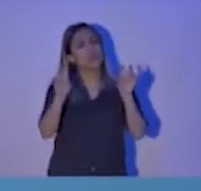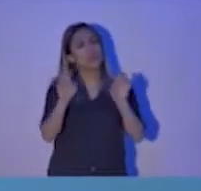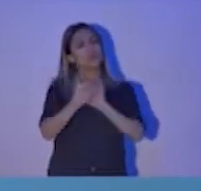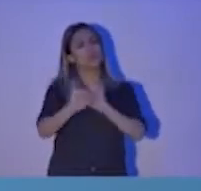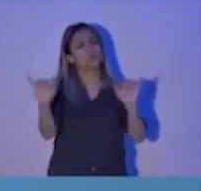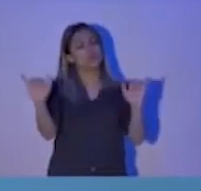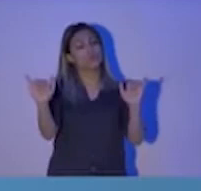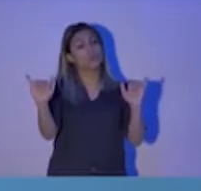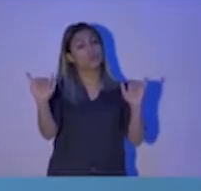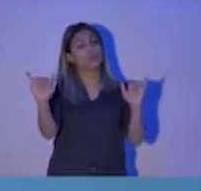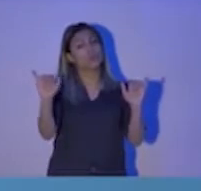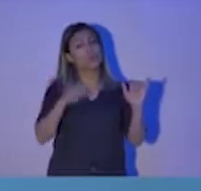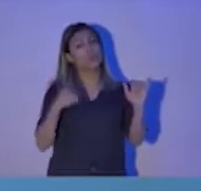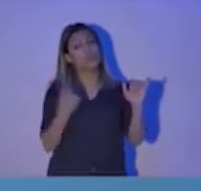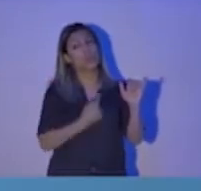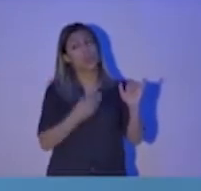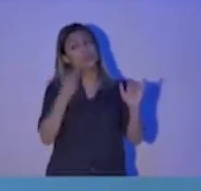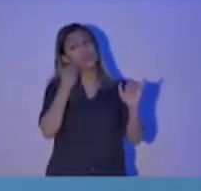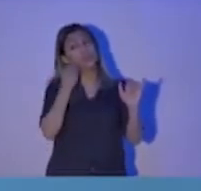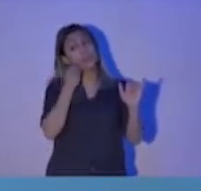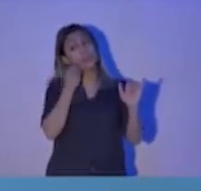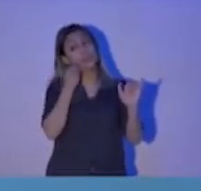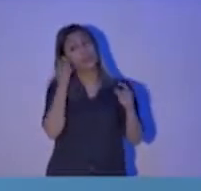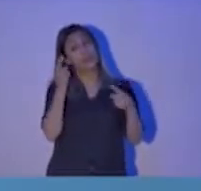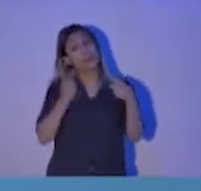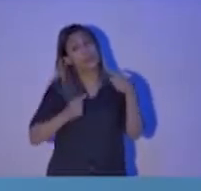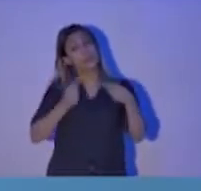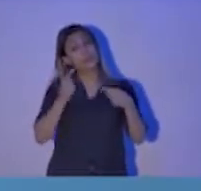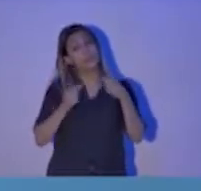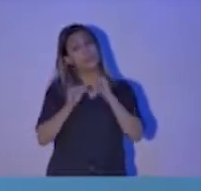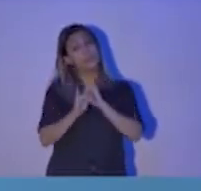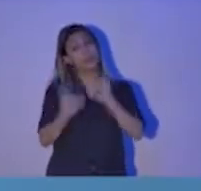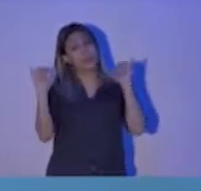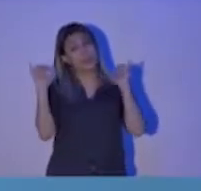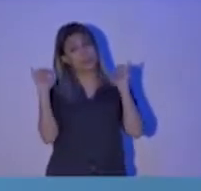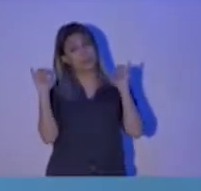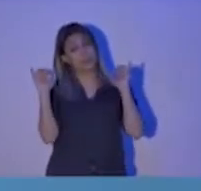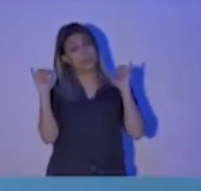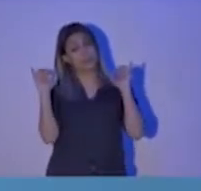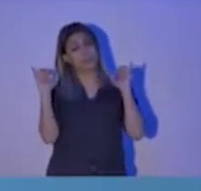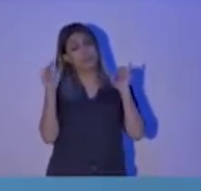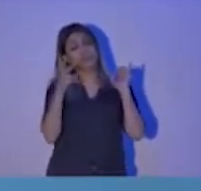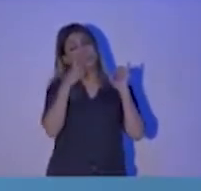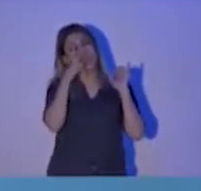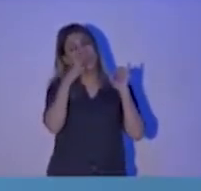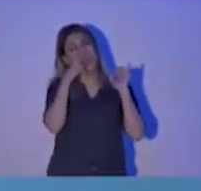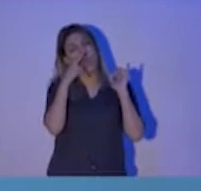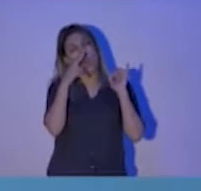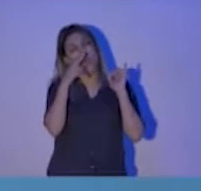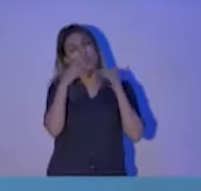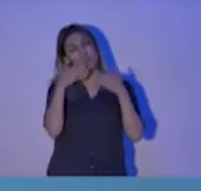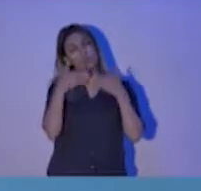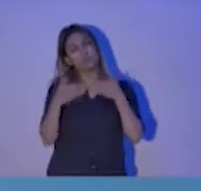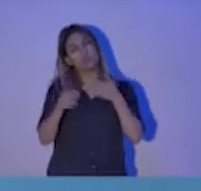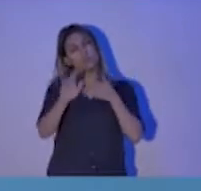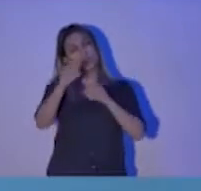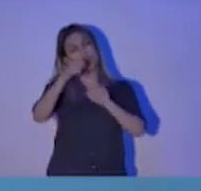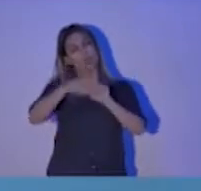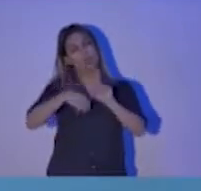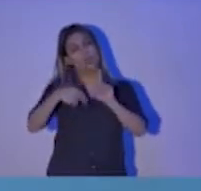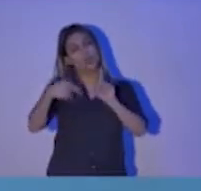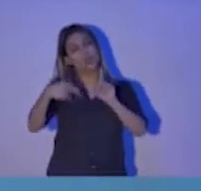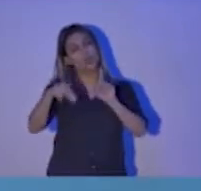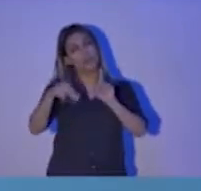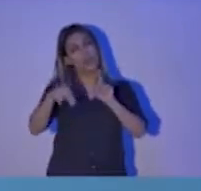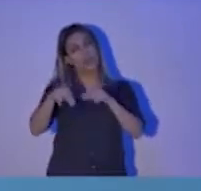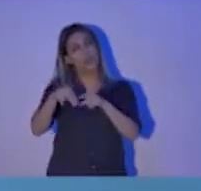Acredito que, pelo menos na comissão especial, até o começo de novembro a gente tem essa votação. Votado lá, Rodrigo, o